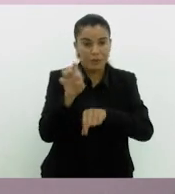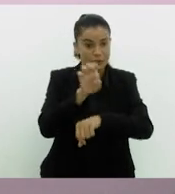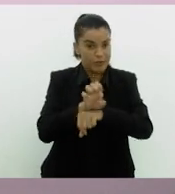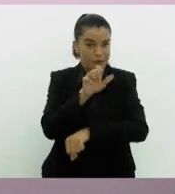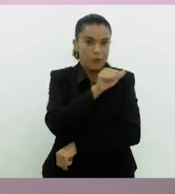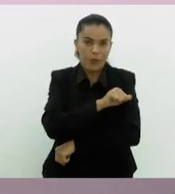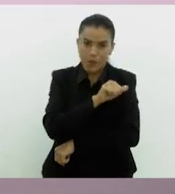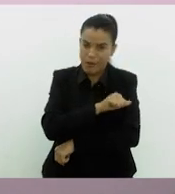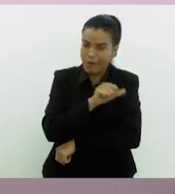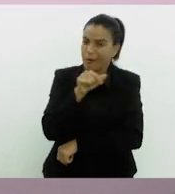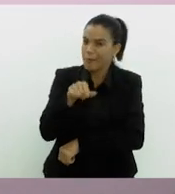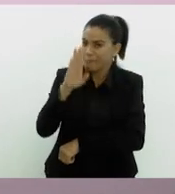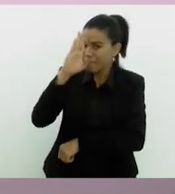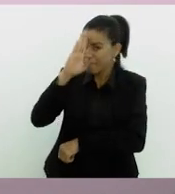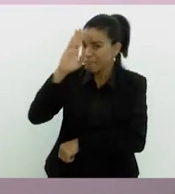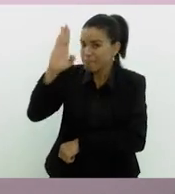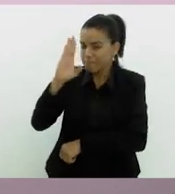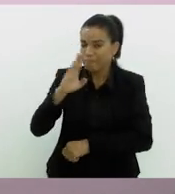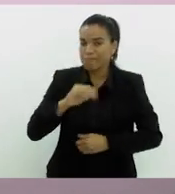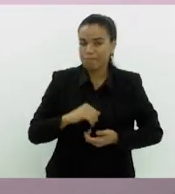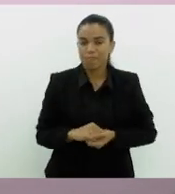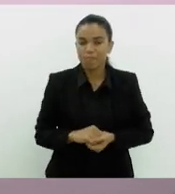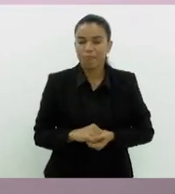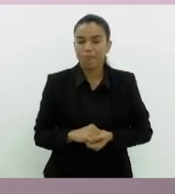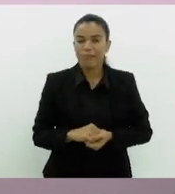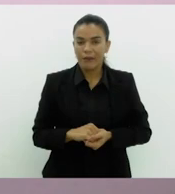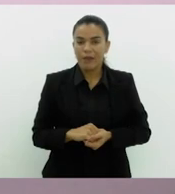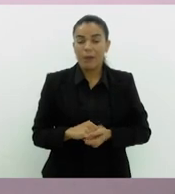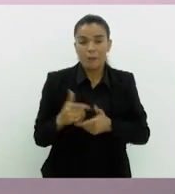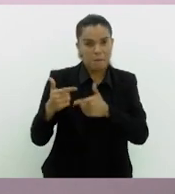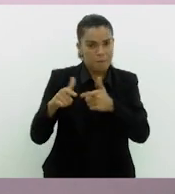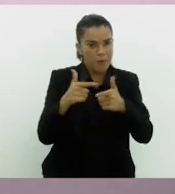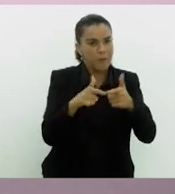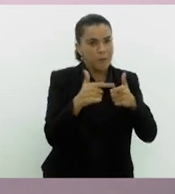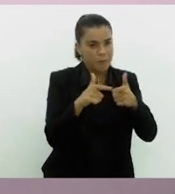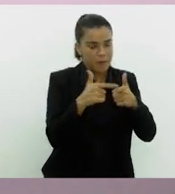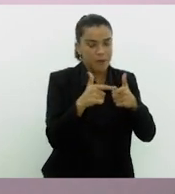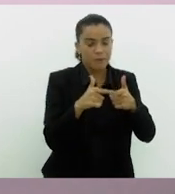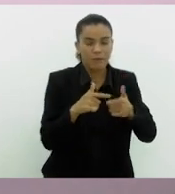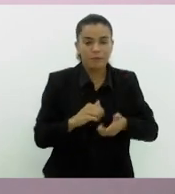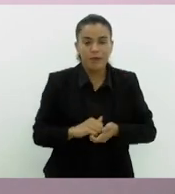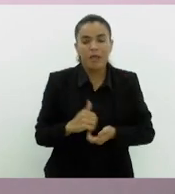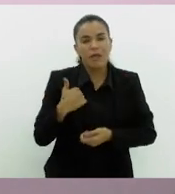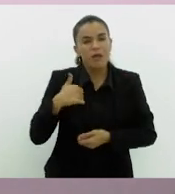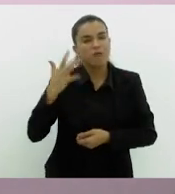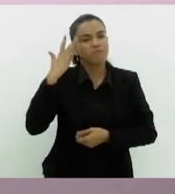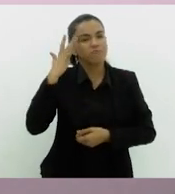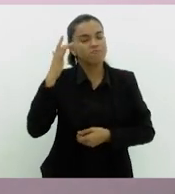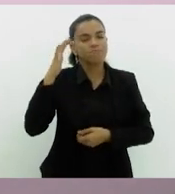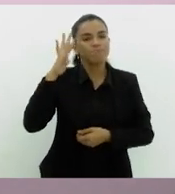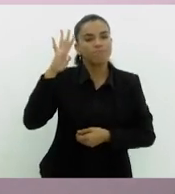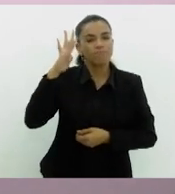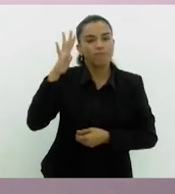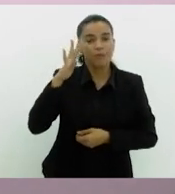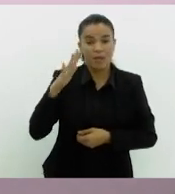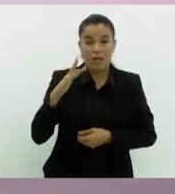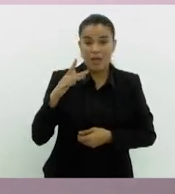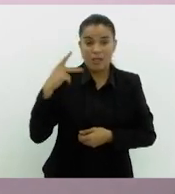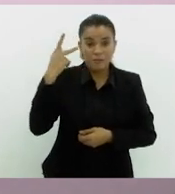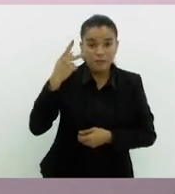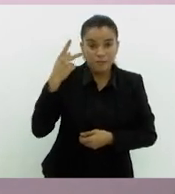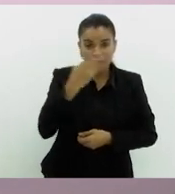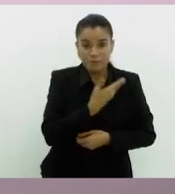de Janeiro, em particular, terrível problemática. E, então, eu acho que as políticas